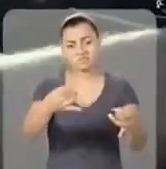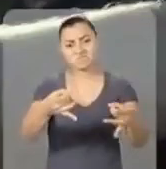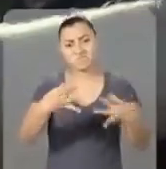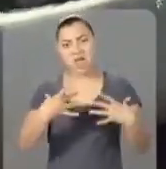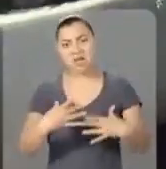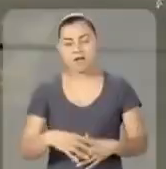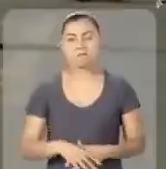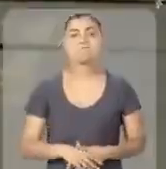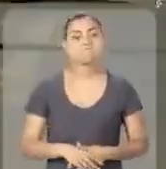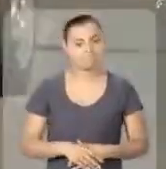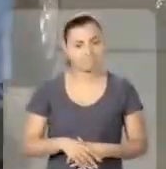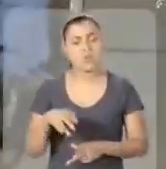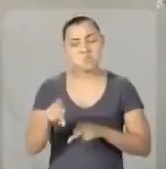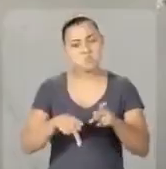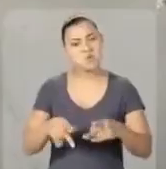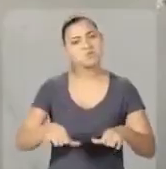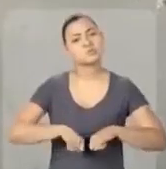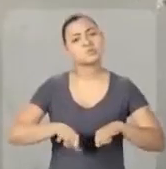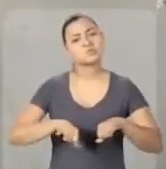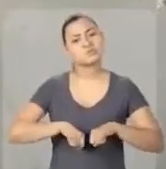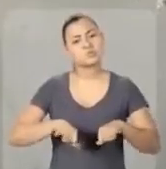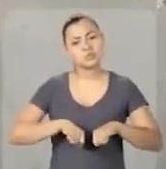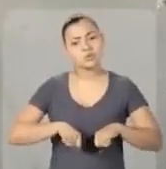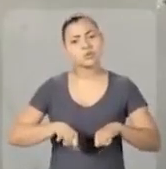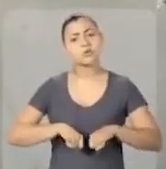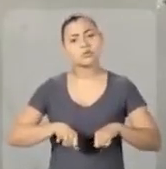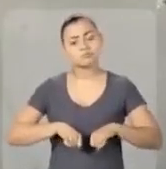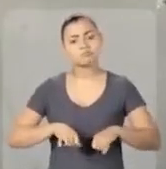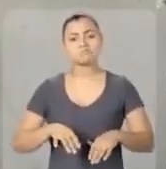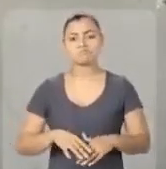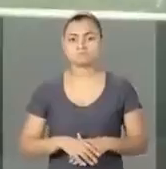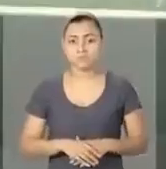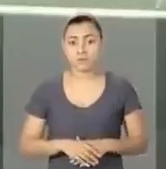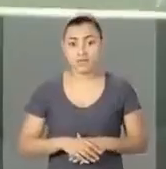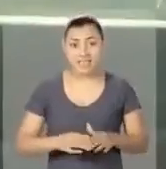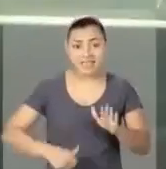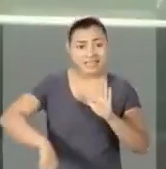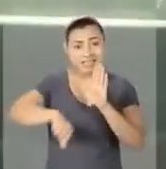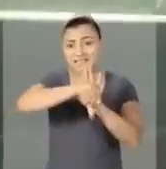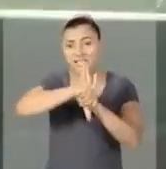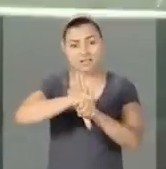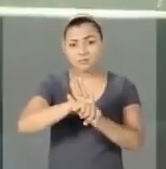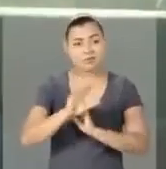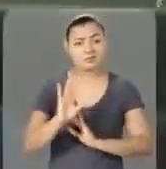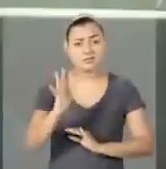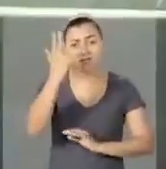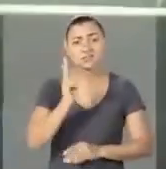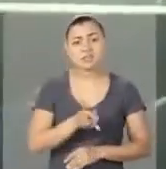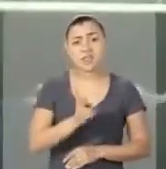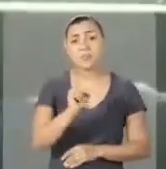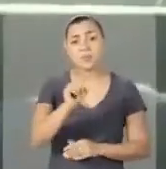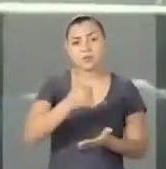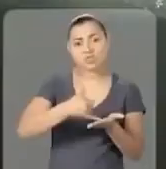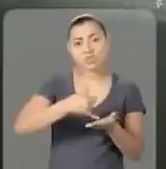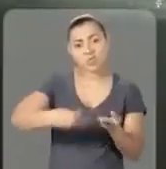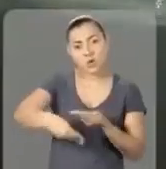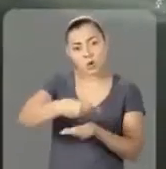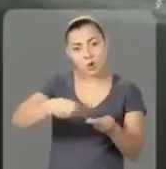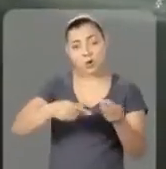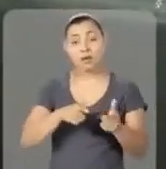sentimos abandonados. Então a população sofre. Os crimes mais comuns são o tráfico de